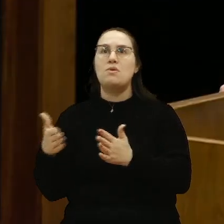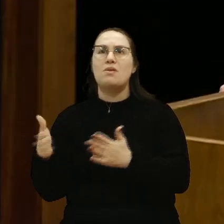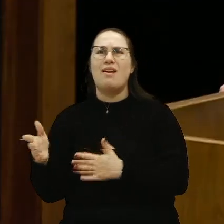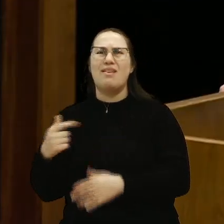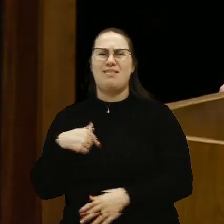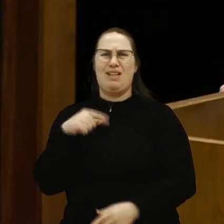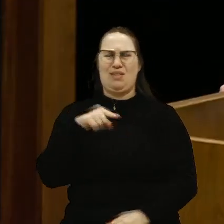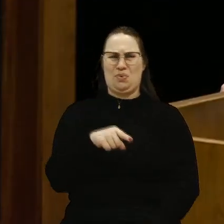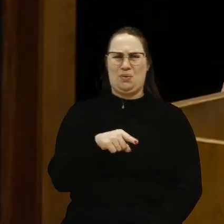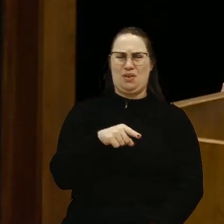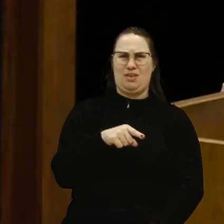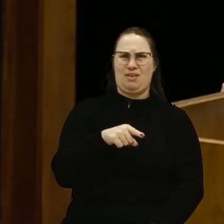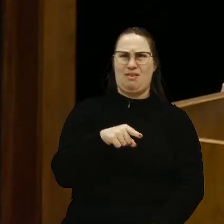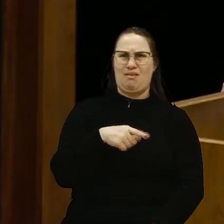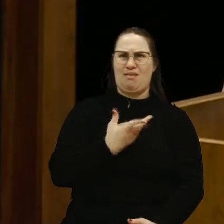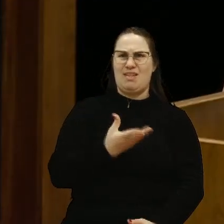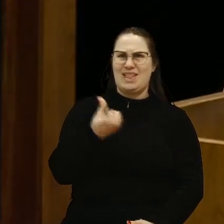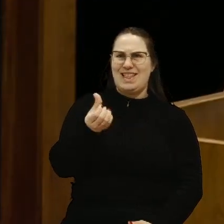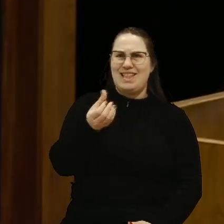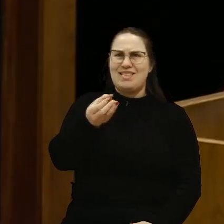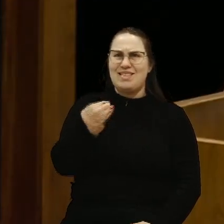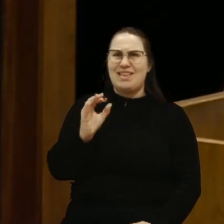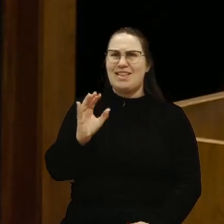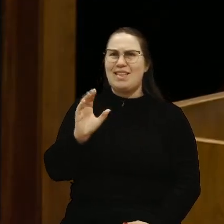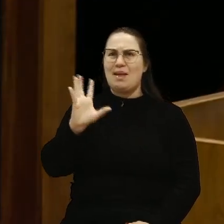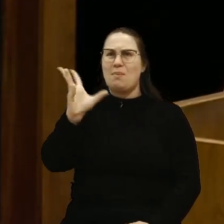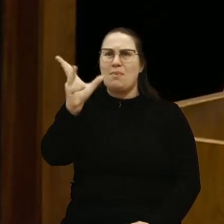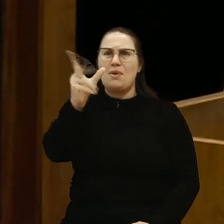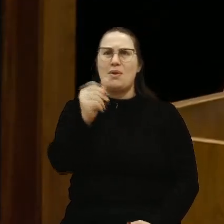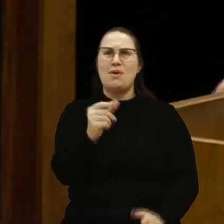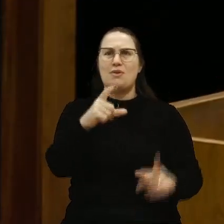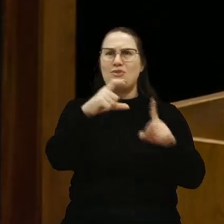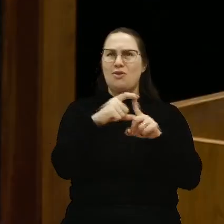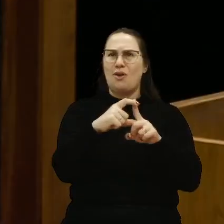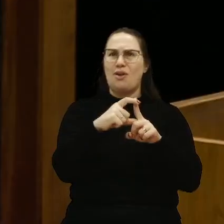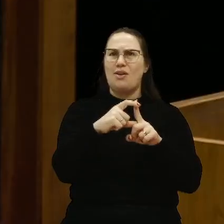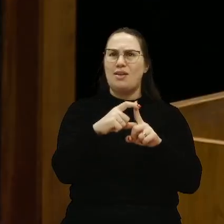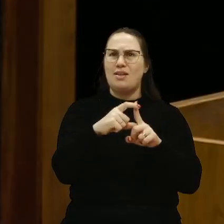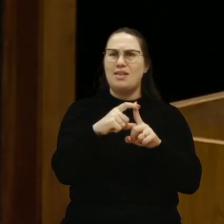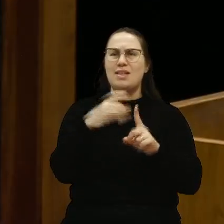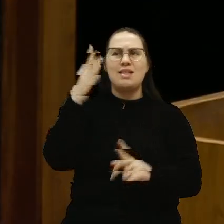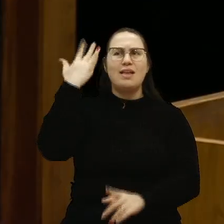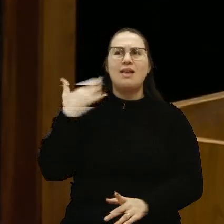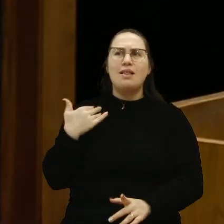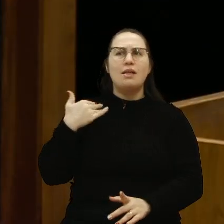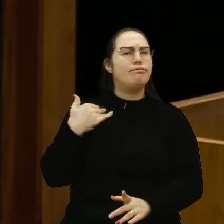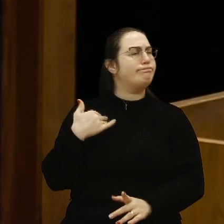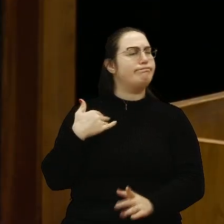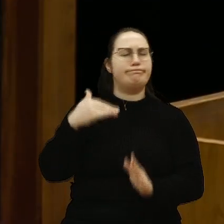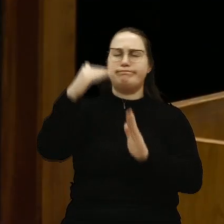60 milhões de dólares, vereadora Daiane? Custa muito menos.